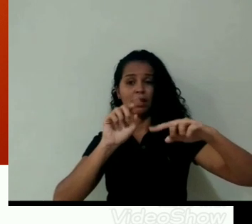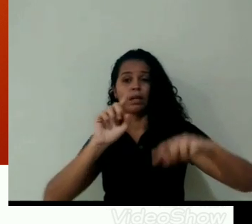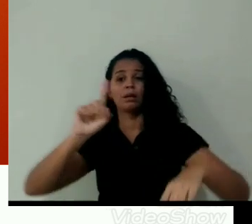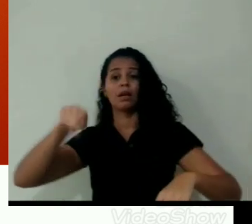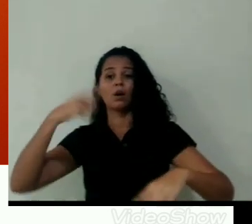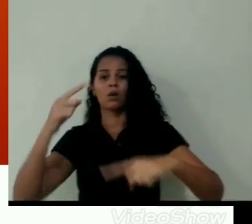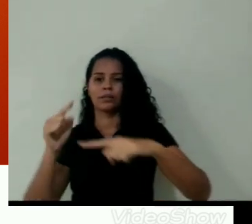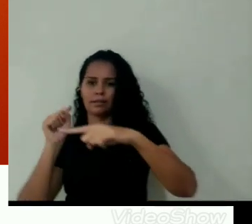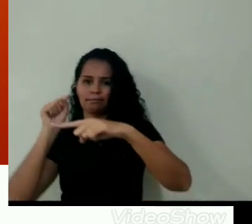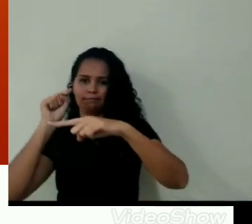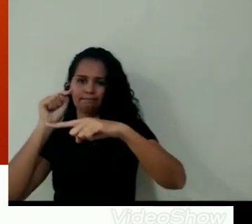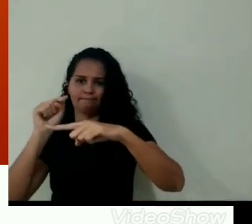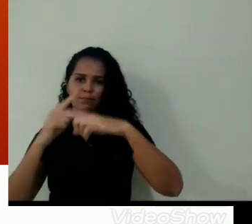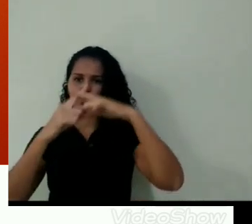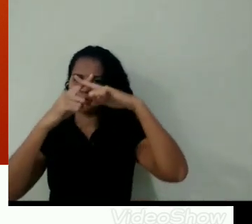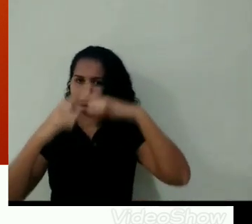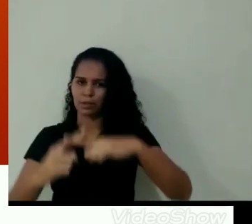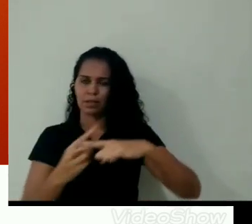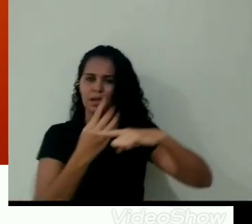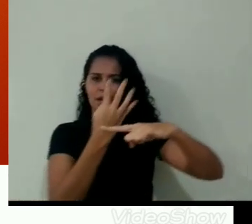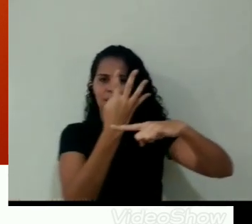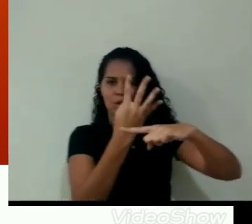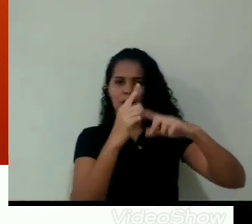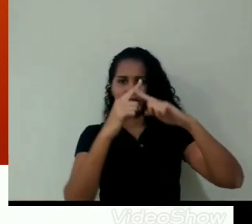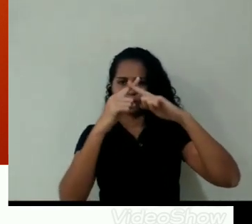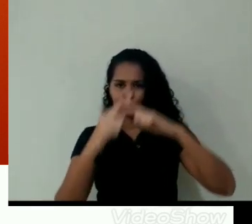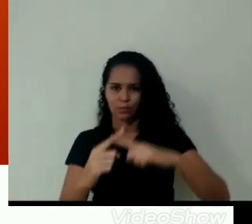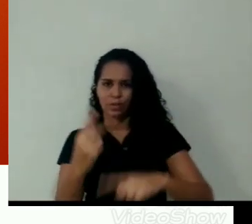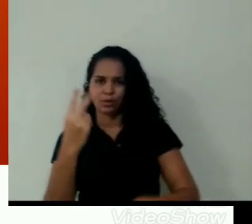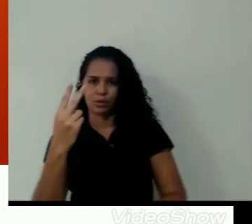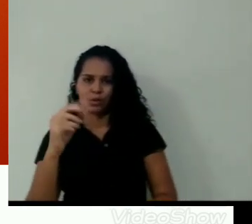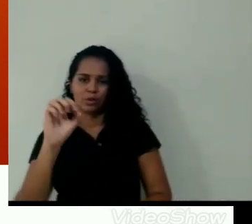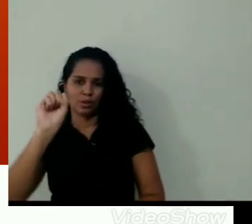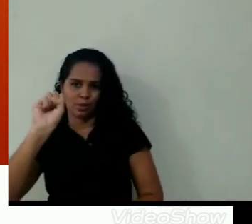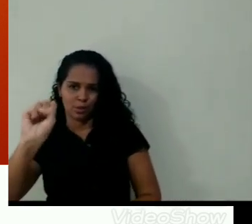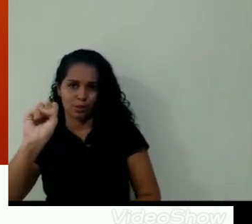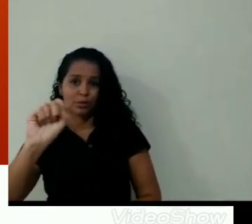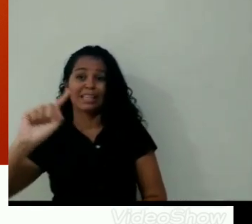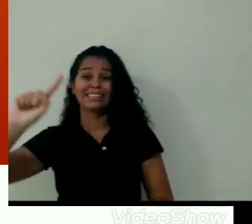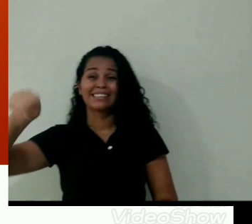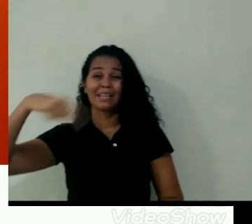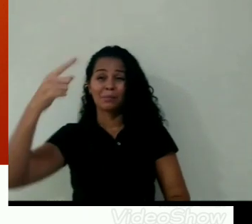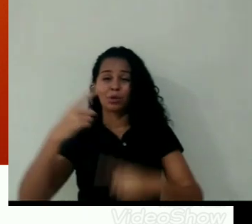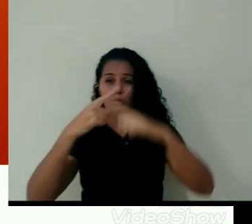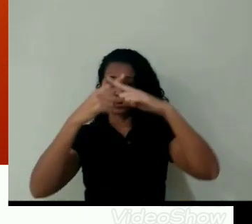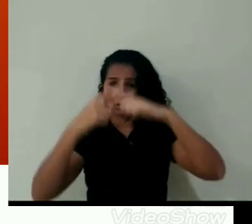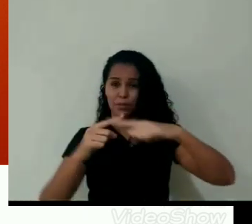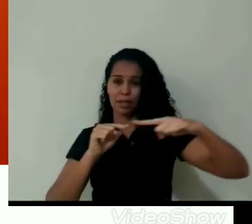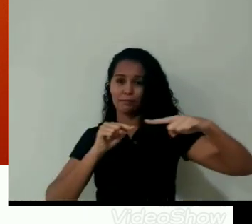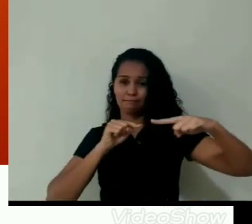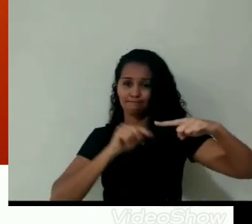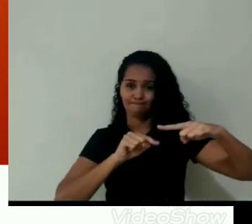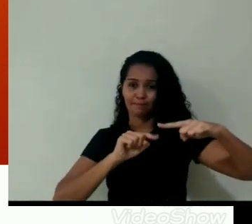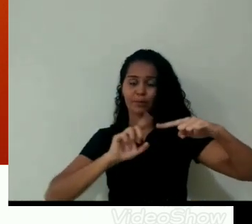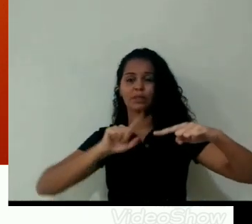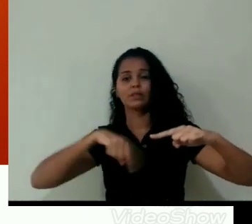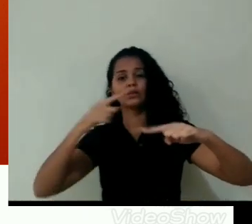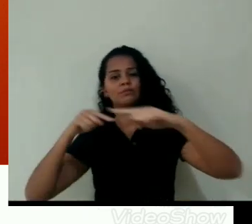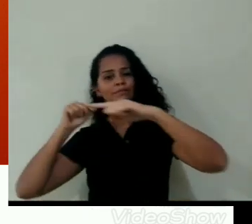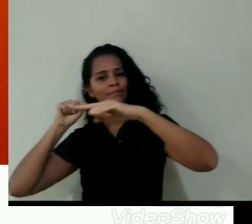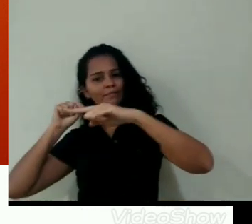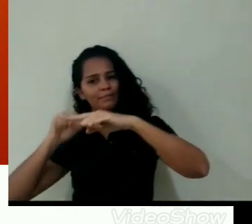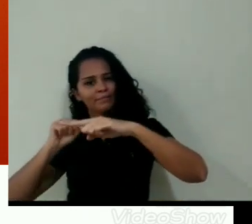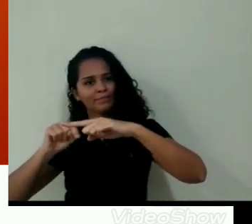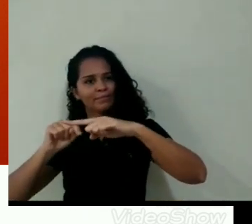o denominador da primeira fração pelo denominador da segunda fração. E nesse caso, eu vou obter 15. Portanto,